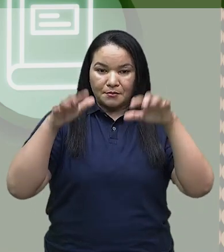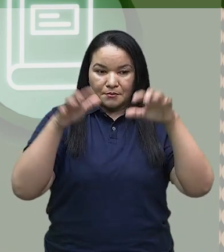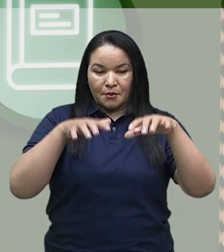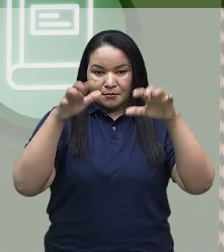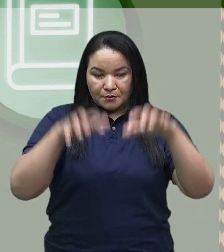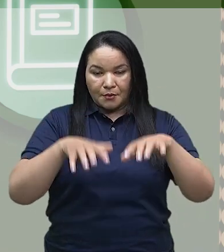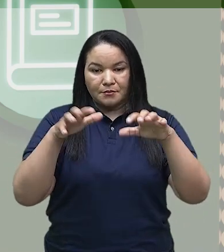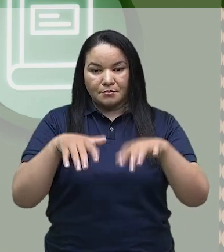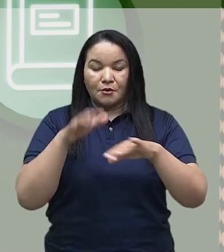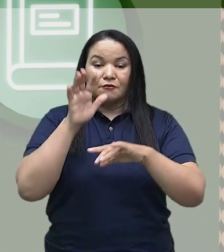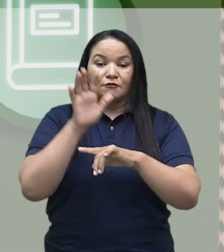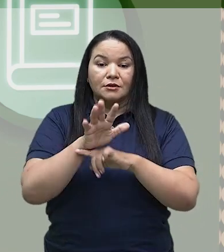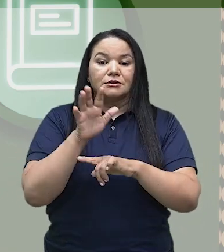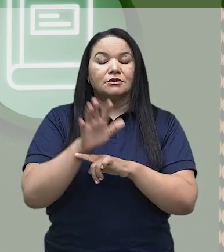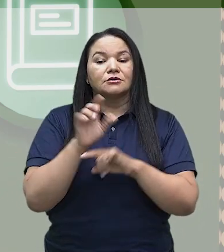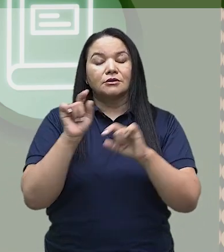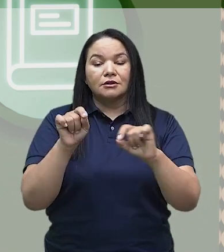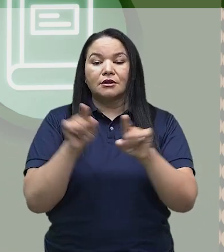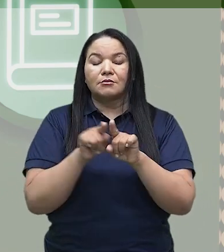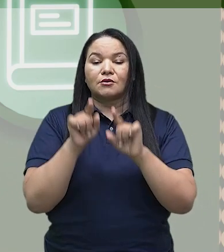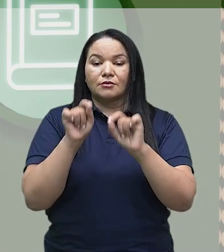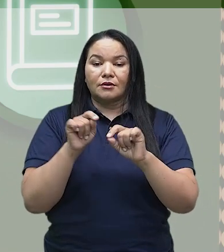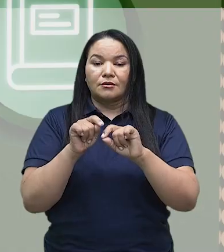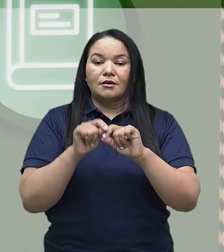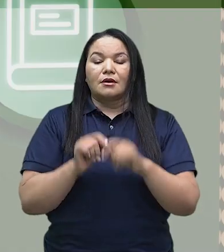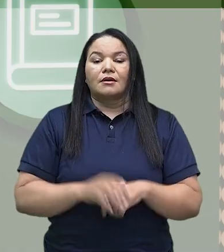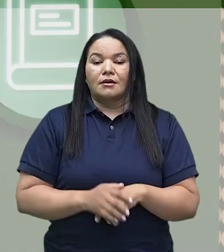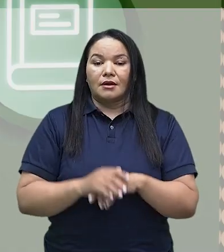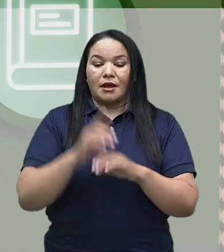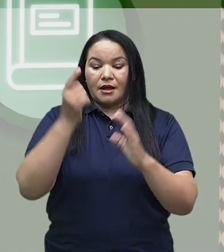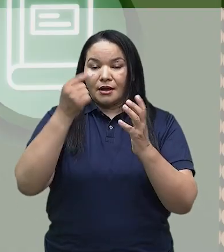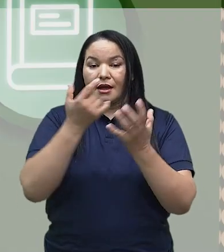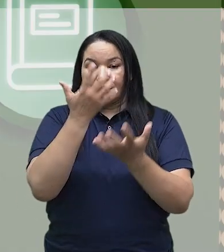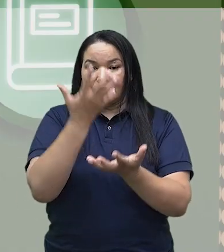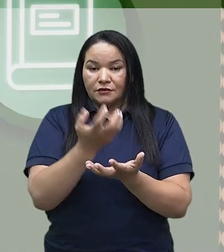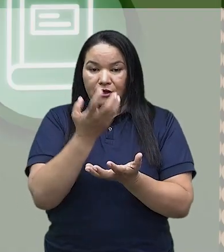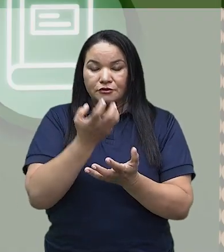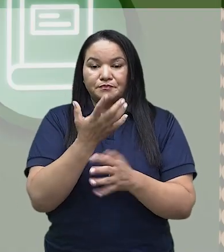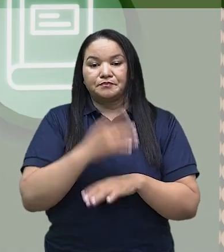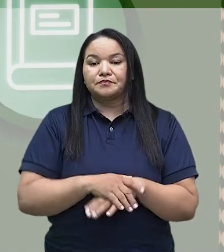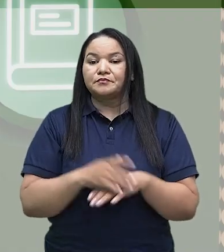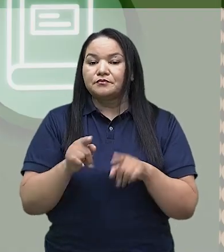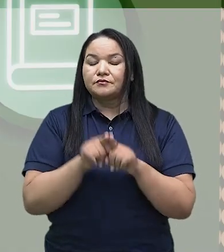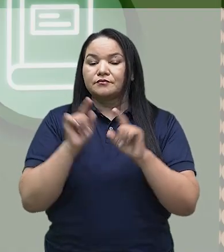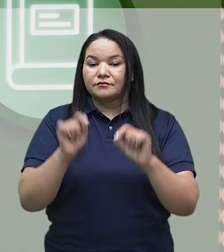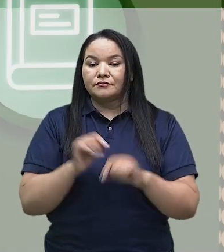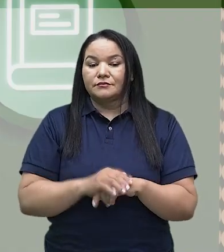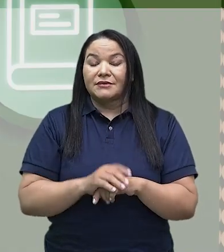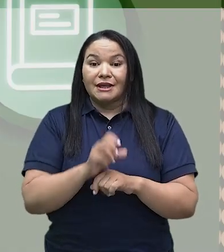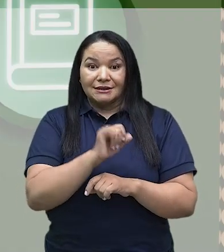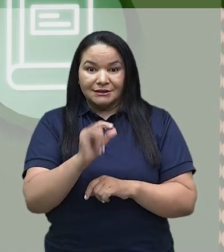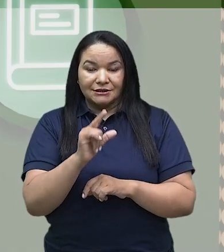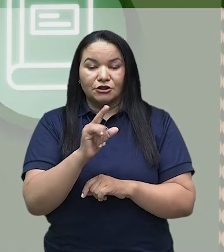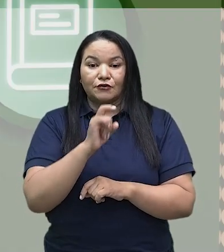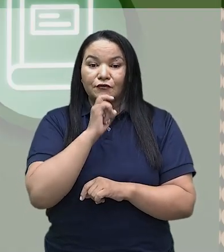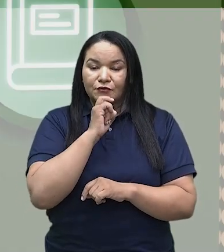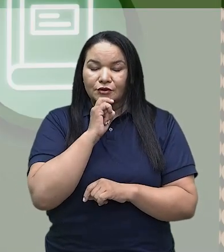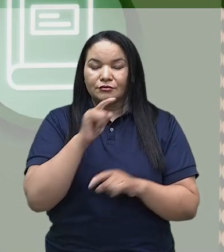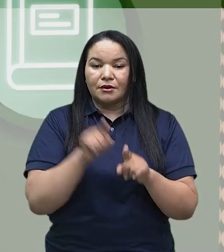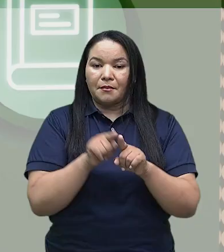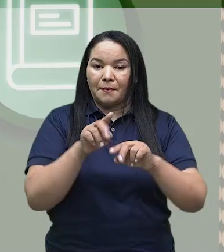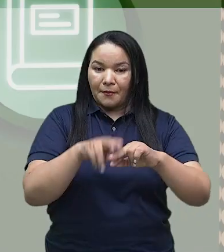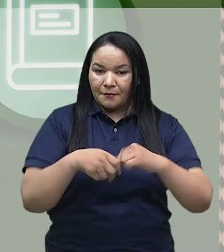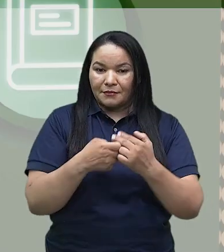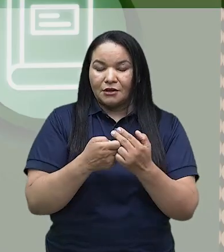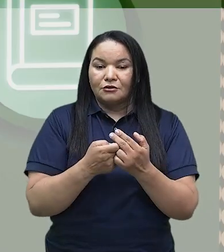é influenciada pela gravidade. Quando essa precipitação ocorre em ambientes frios, ela é feita por meio